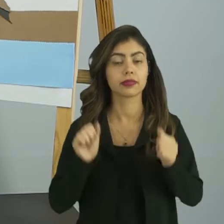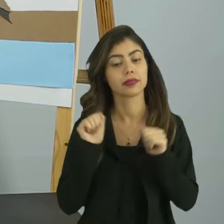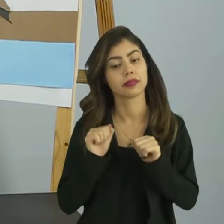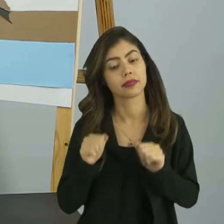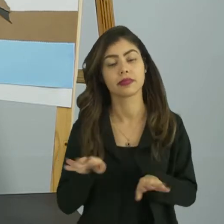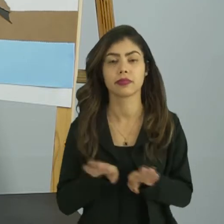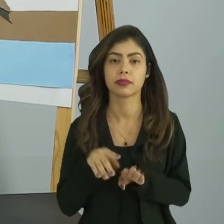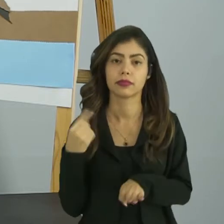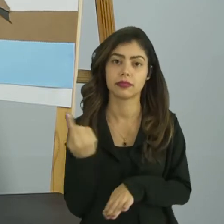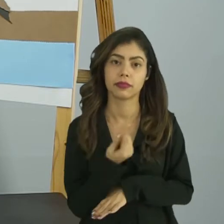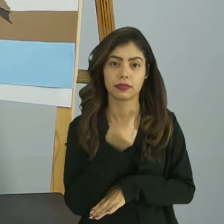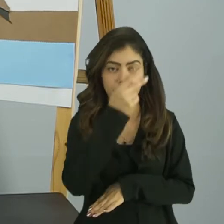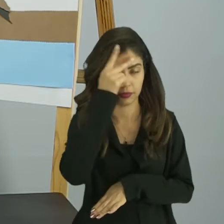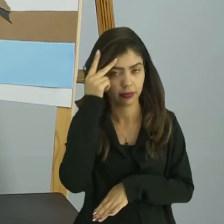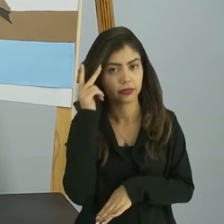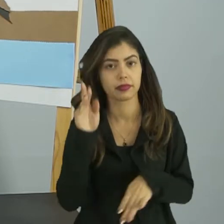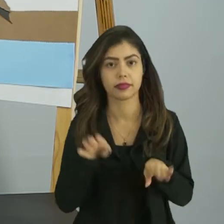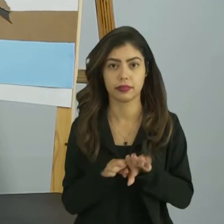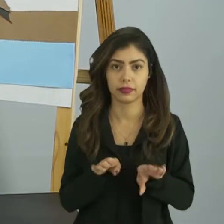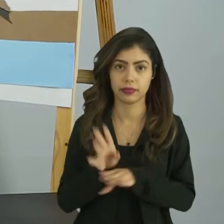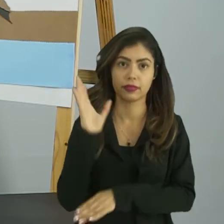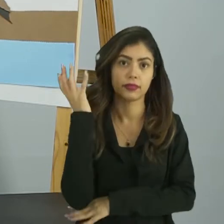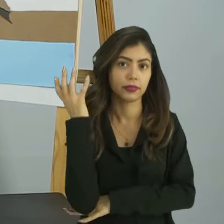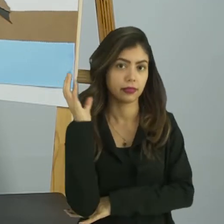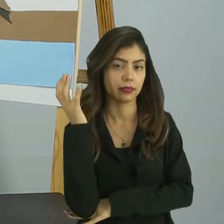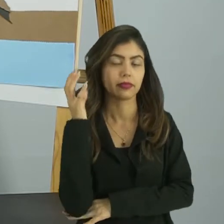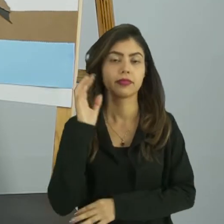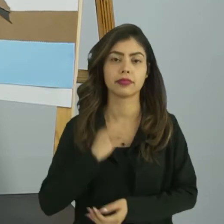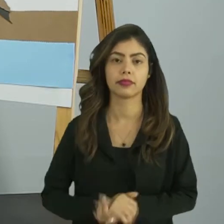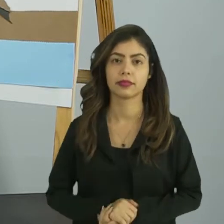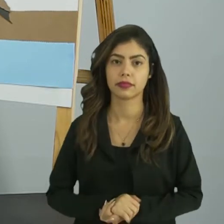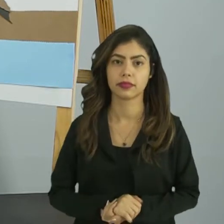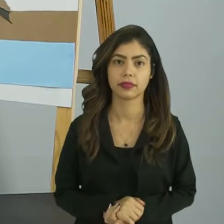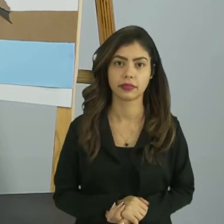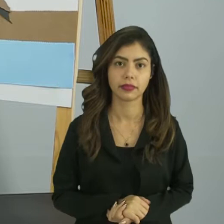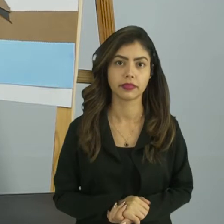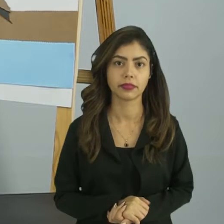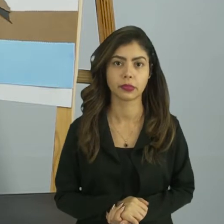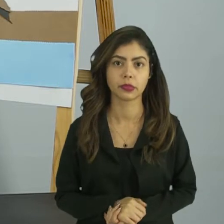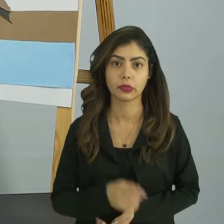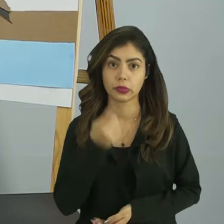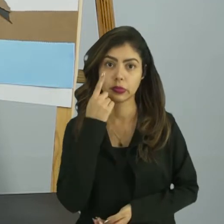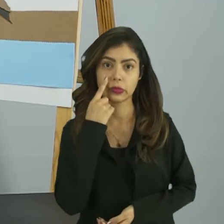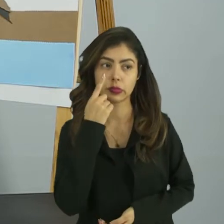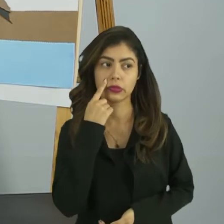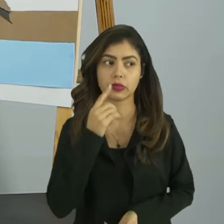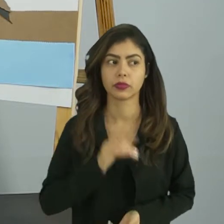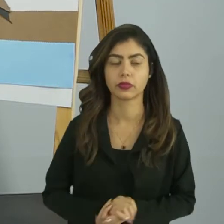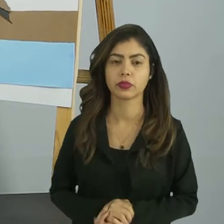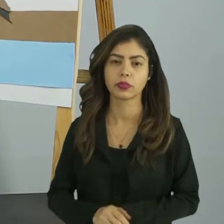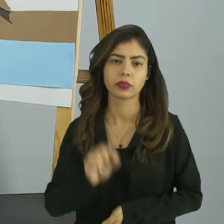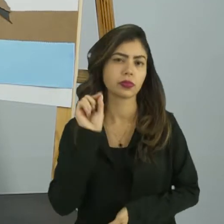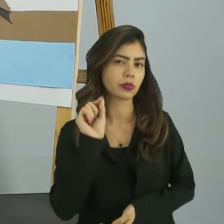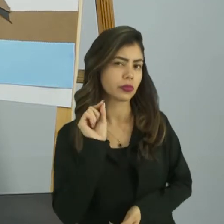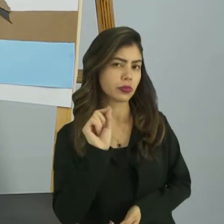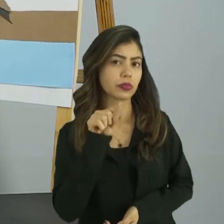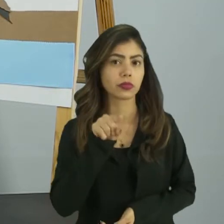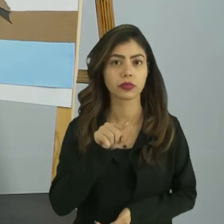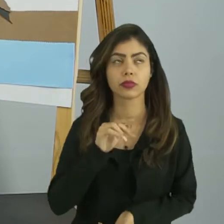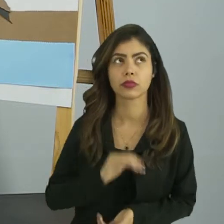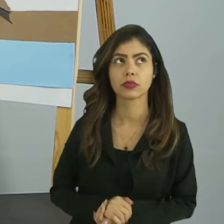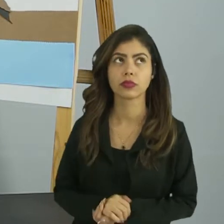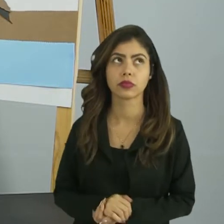pessoas, as plantas também precisam, né? Então, olha só, aqui nós temos